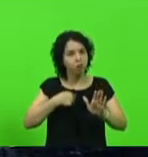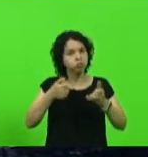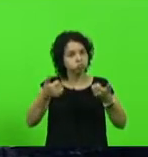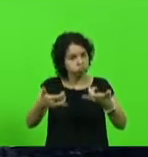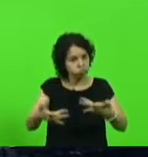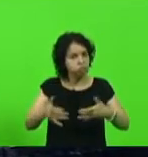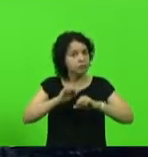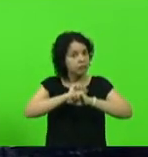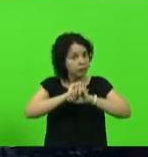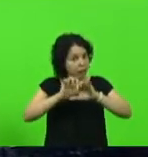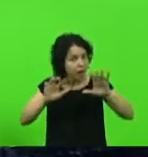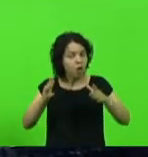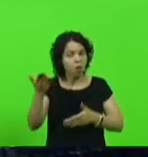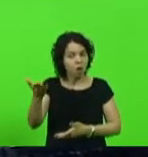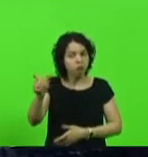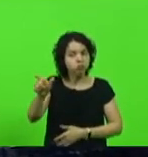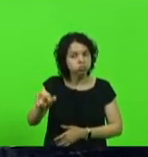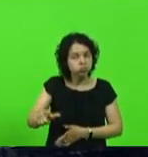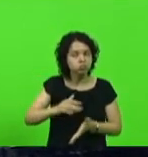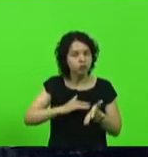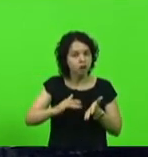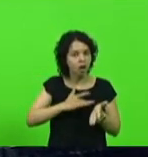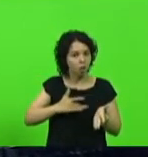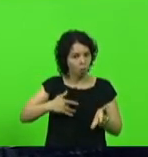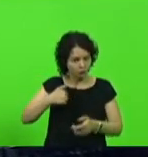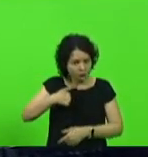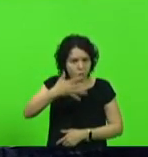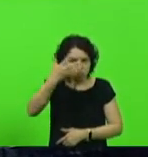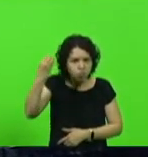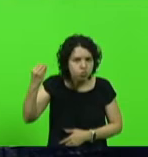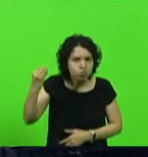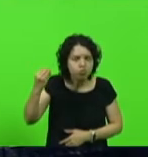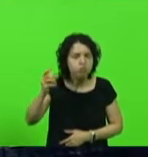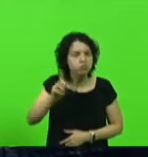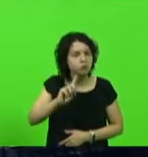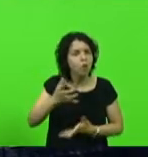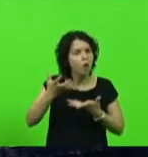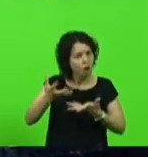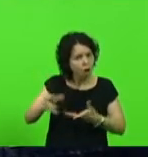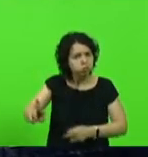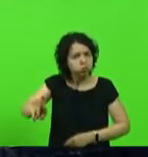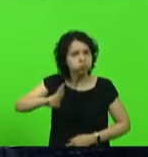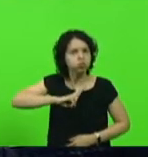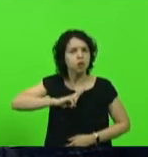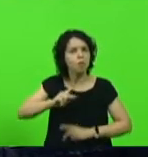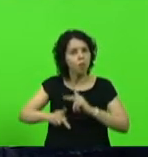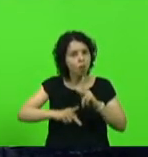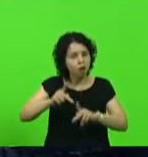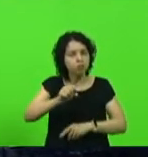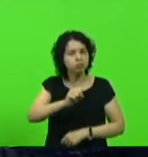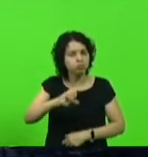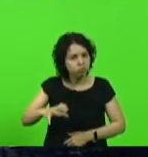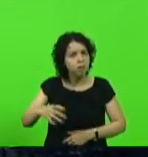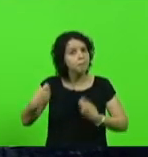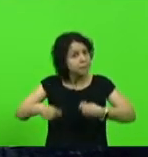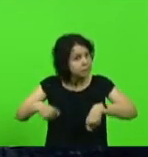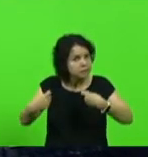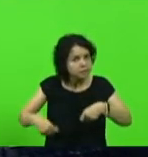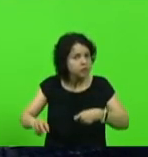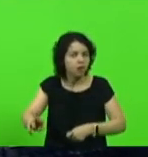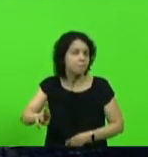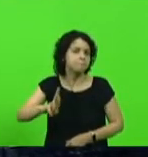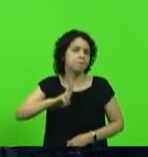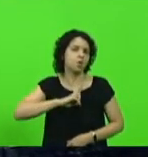ao secretário de Saúde, eu não vou esquecer, eu quero respostas A população de Santa Catarina demanda respostas.